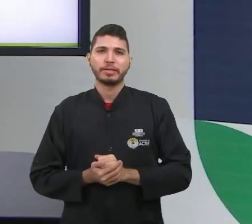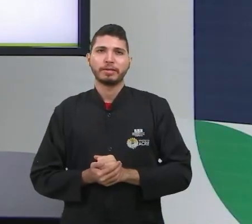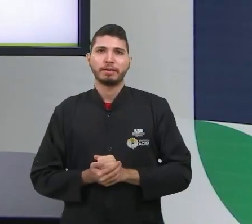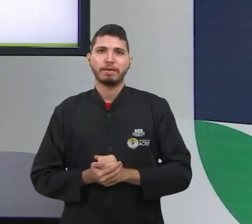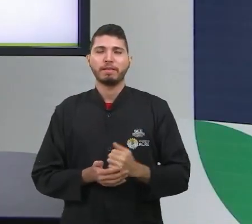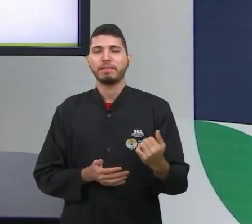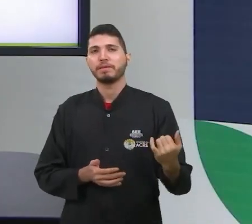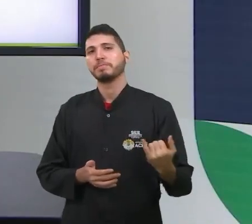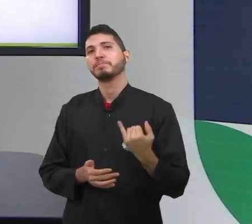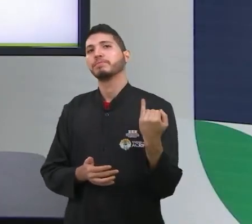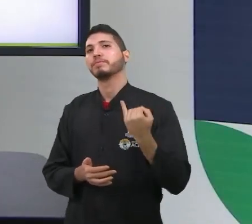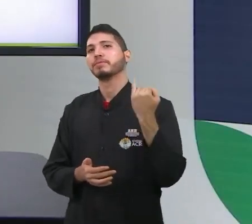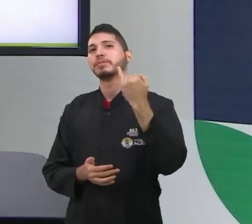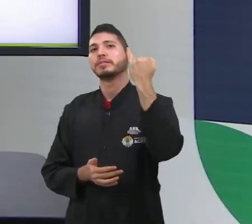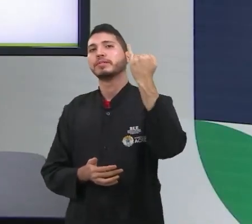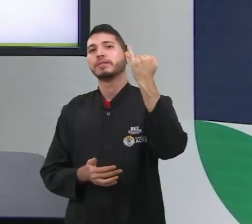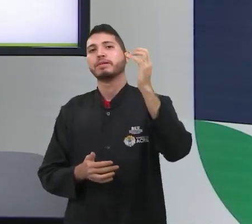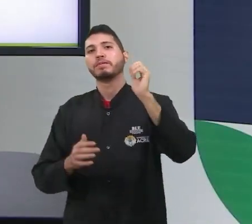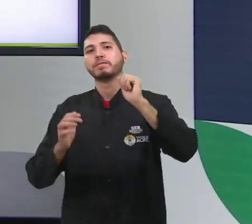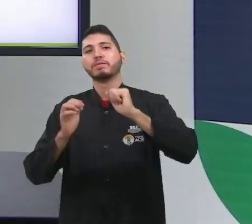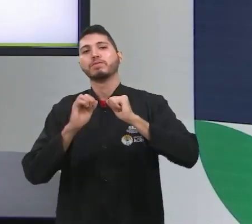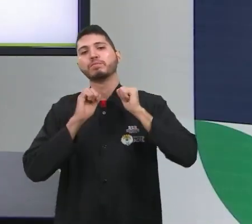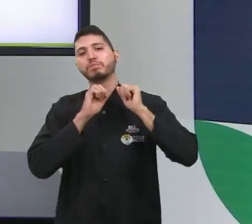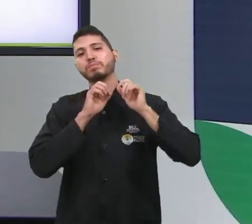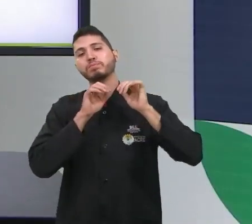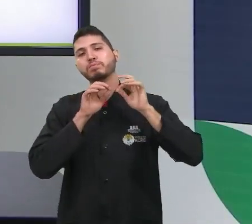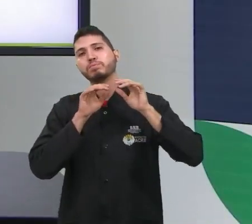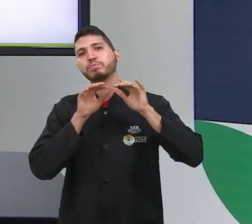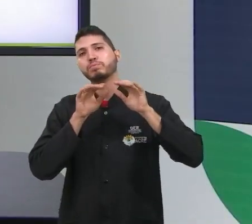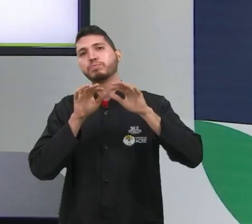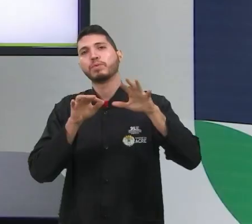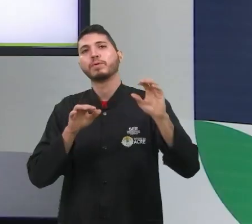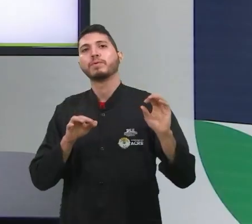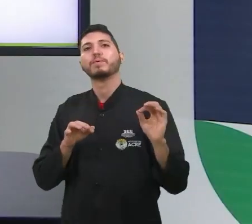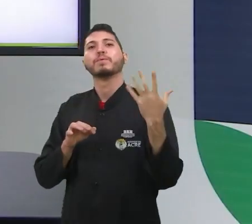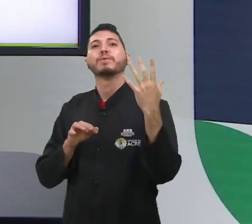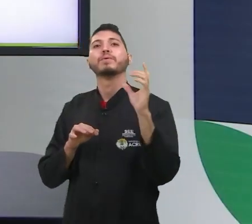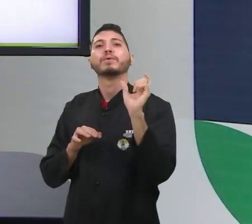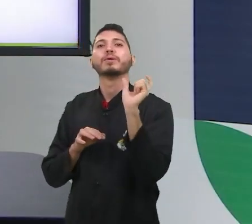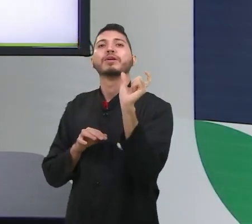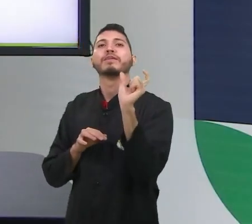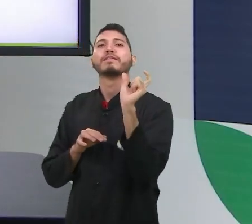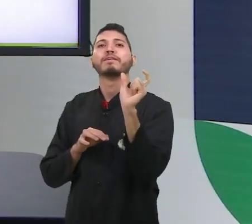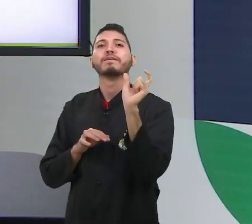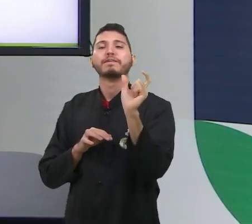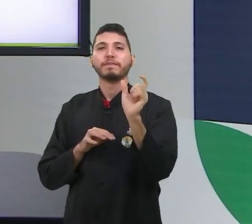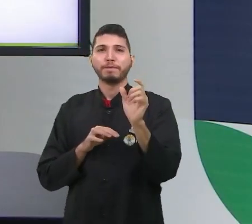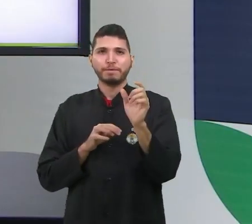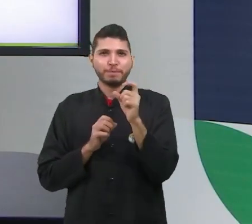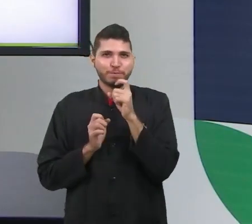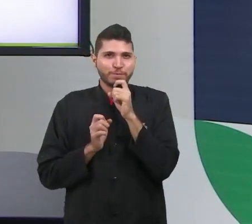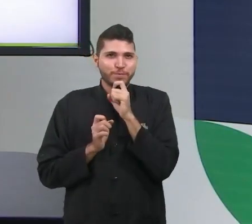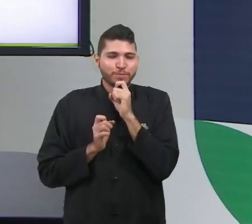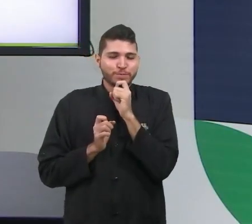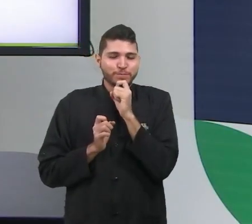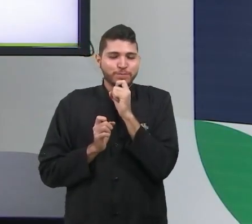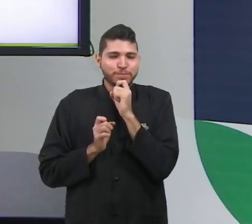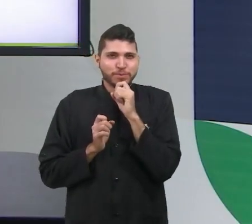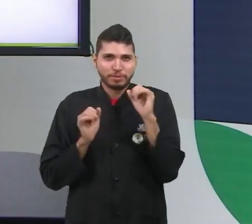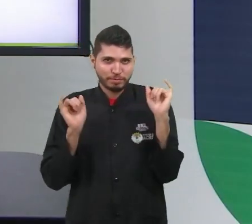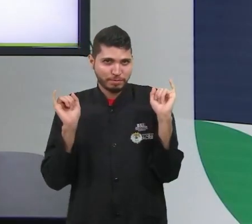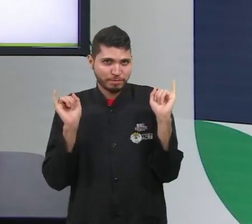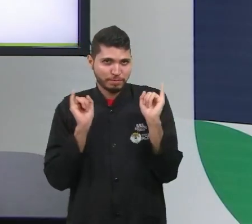responsável por trazer para a nossa região o fenômeno chamado de friagem. Olha que interessante. E